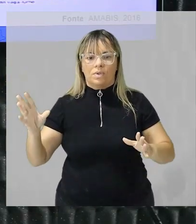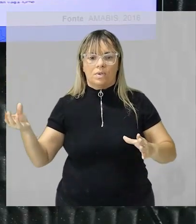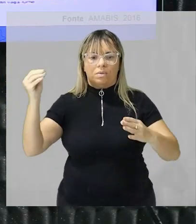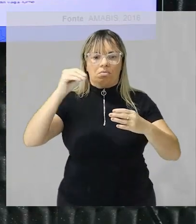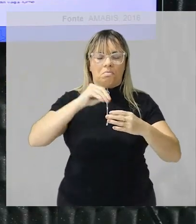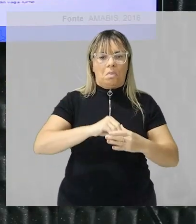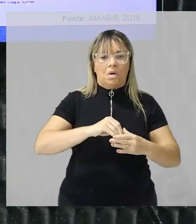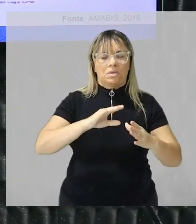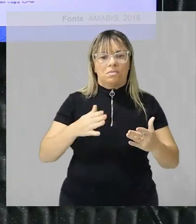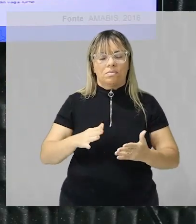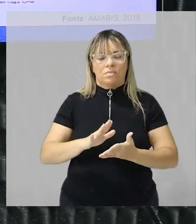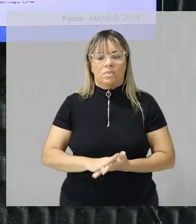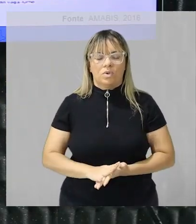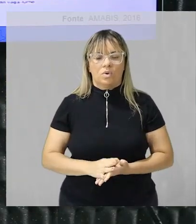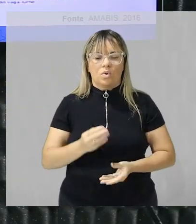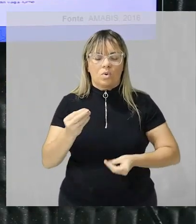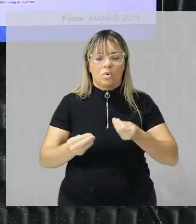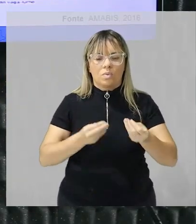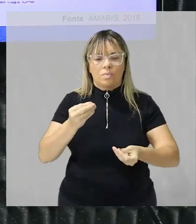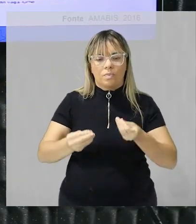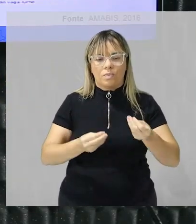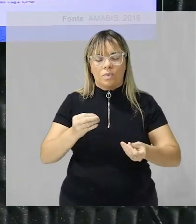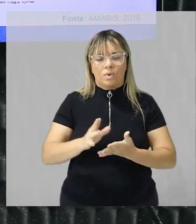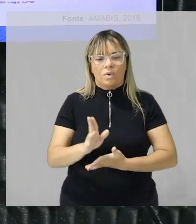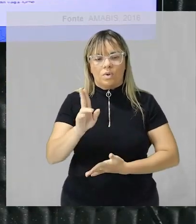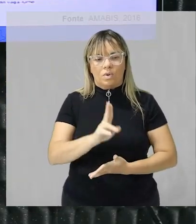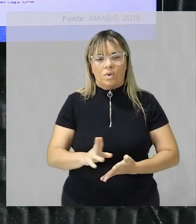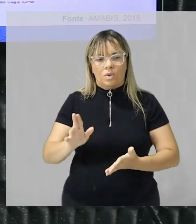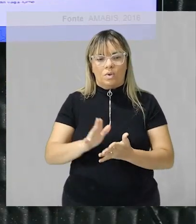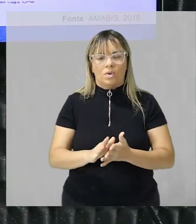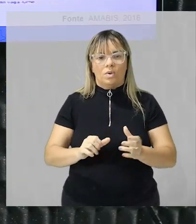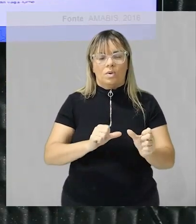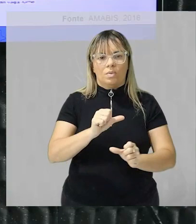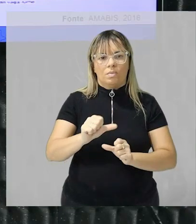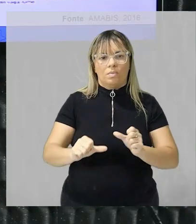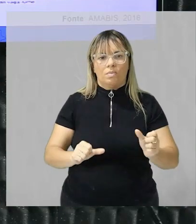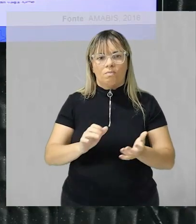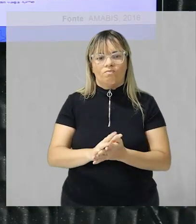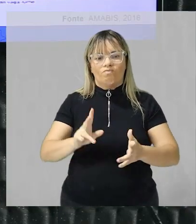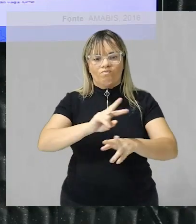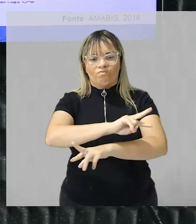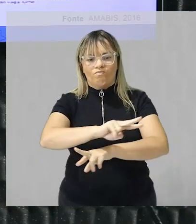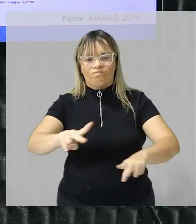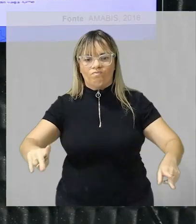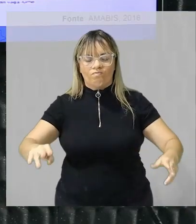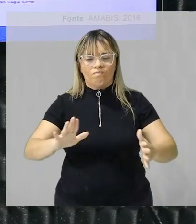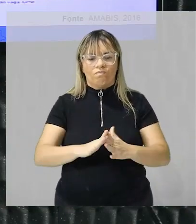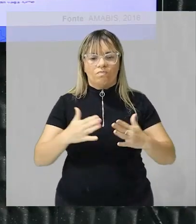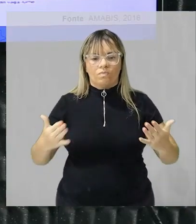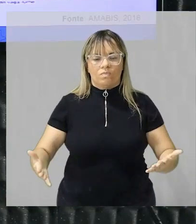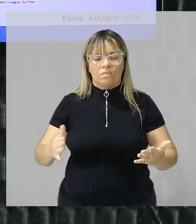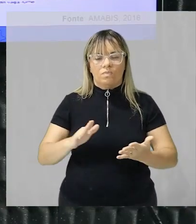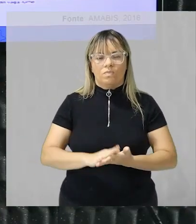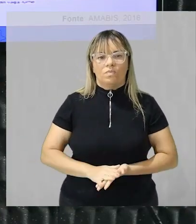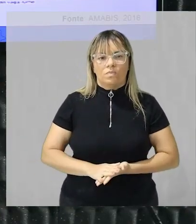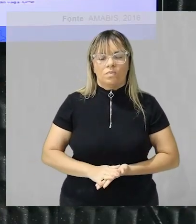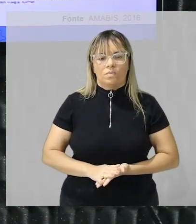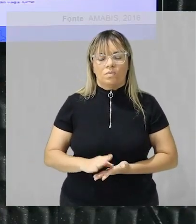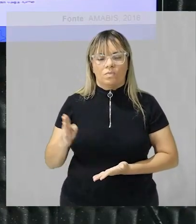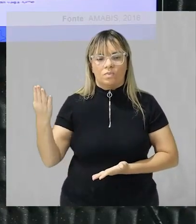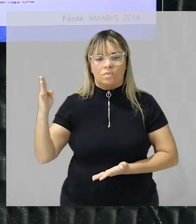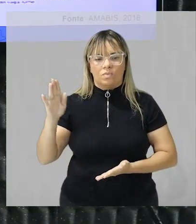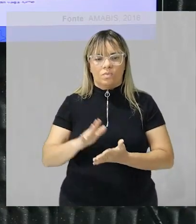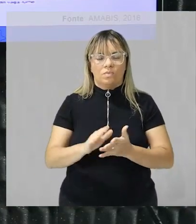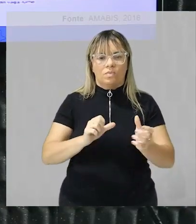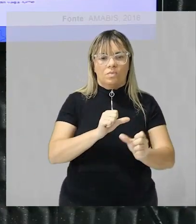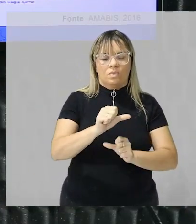maneira? Tem um mecanismo de variação genética nas bactérias que nós chamamos de transformação.